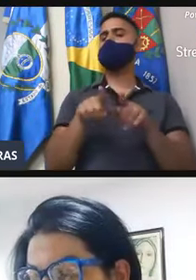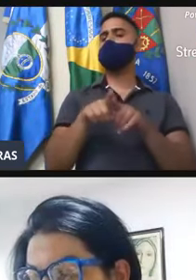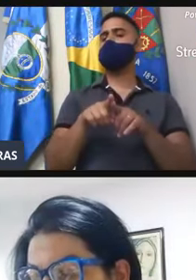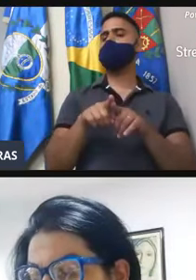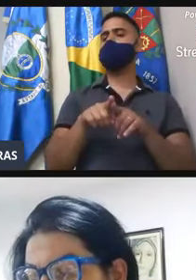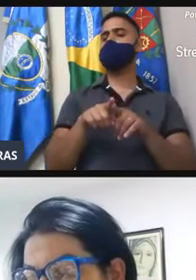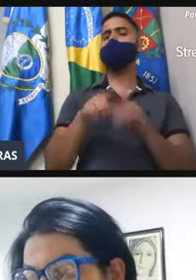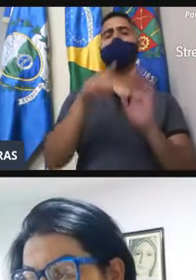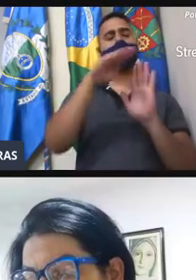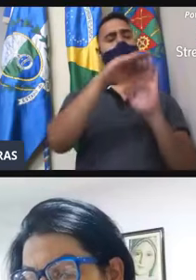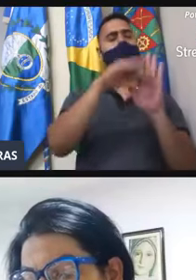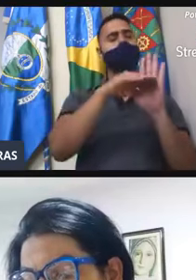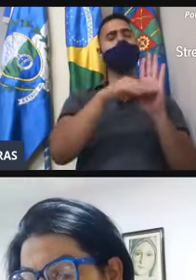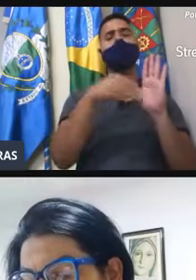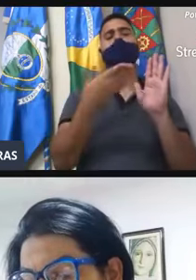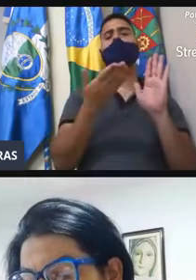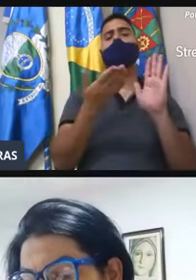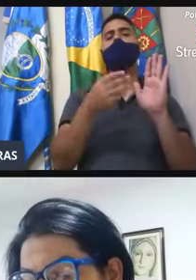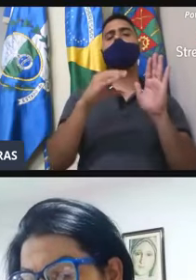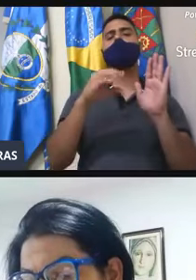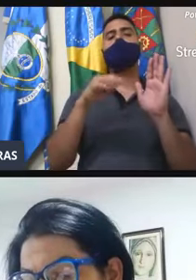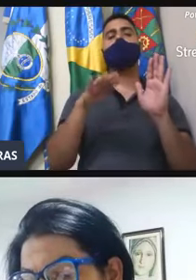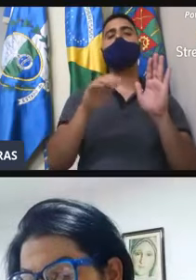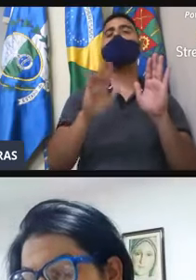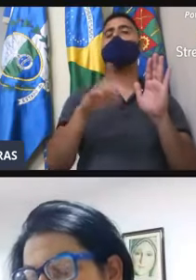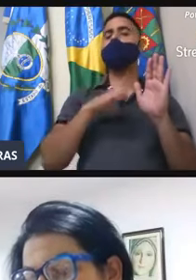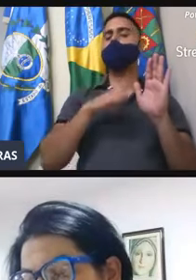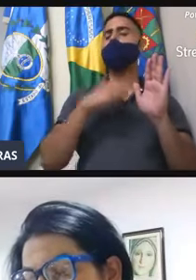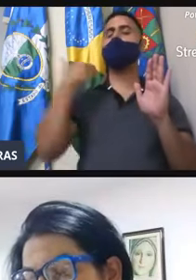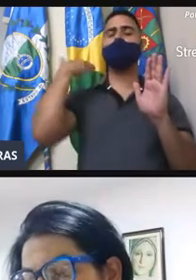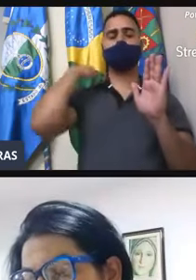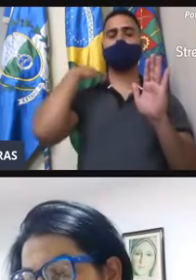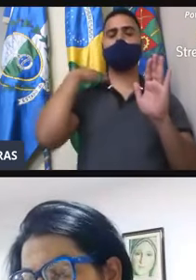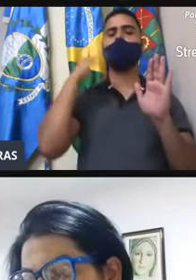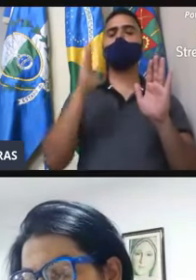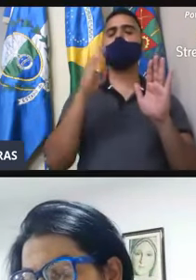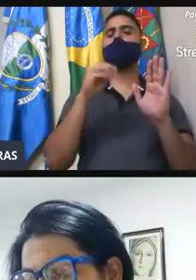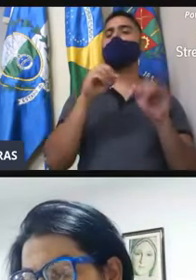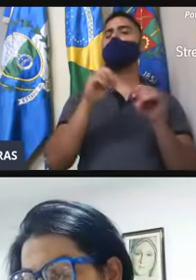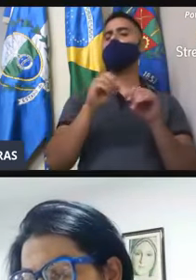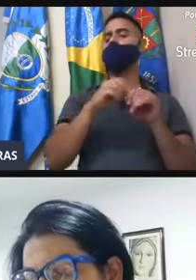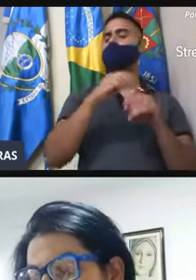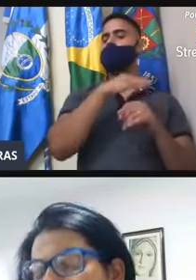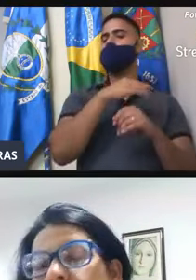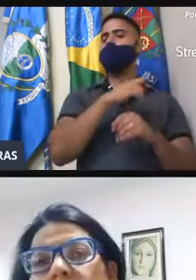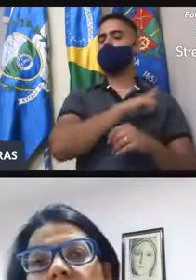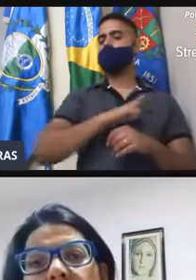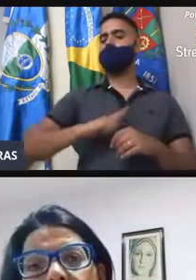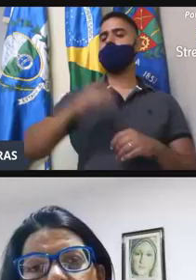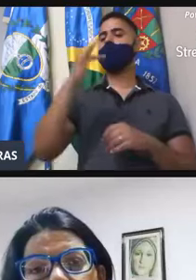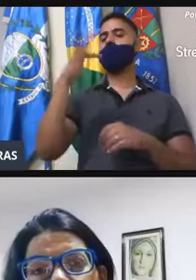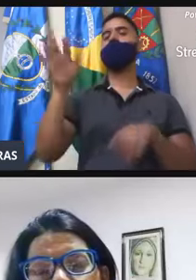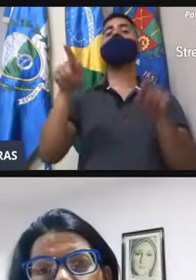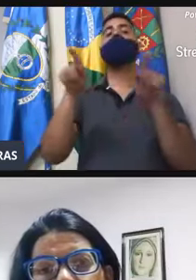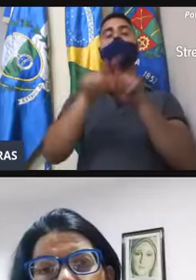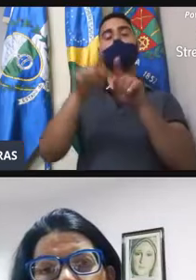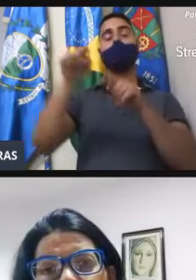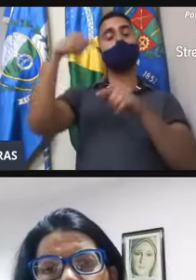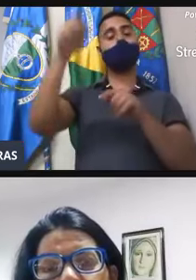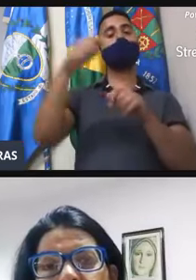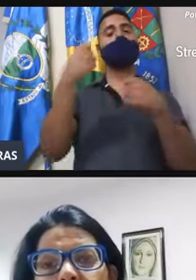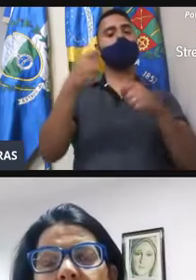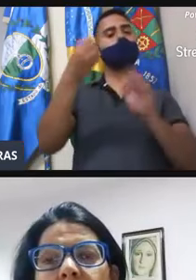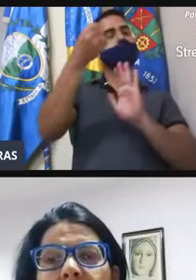cita, né, qual conta que tem o recurso, já depositado pelo governo federal, que depois nós teremos que prestar conta